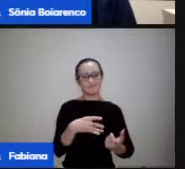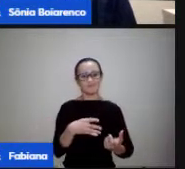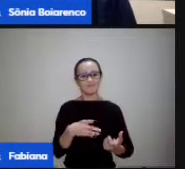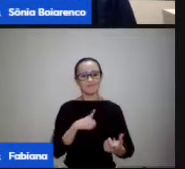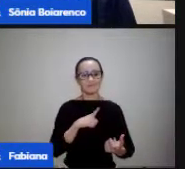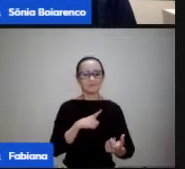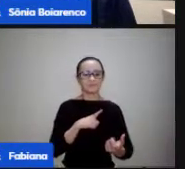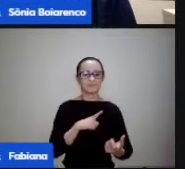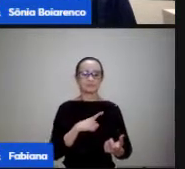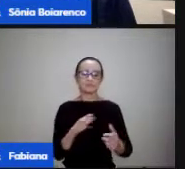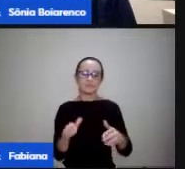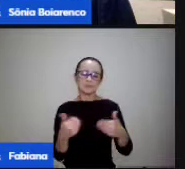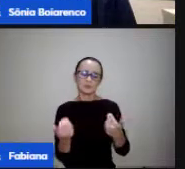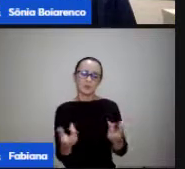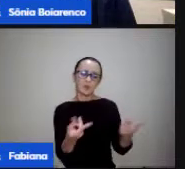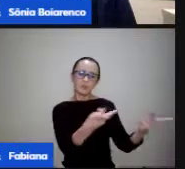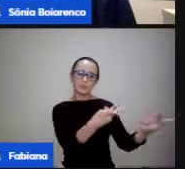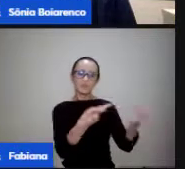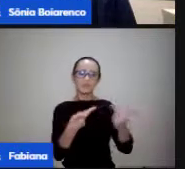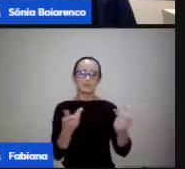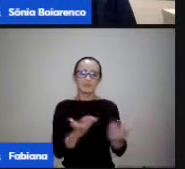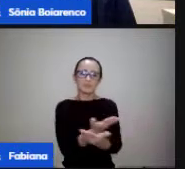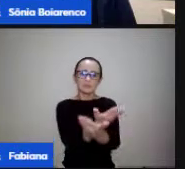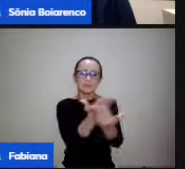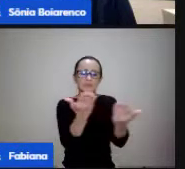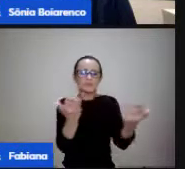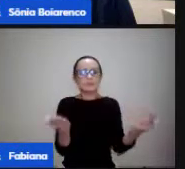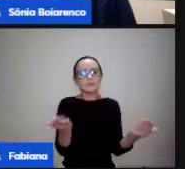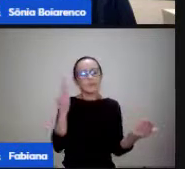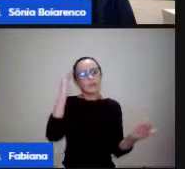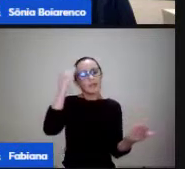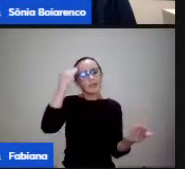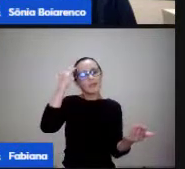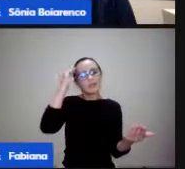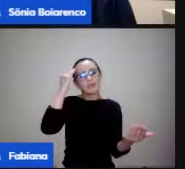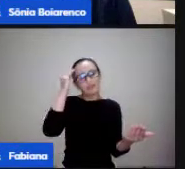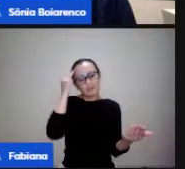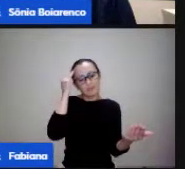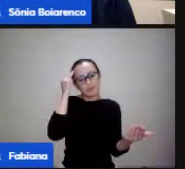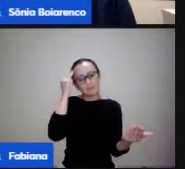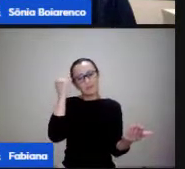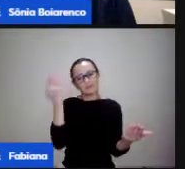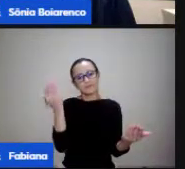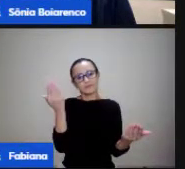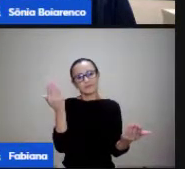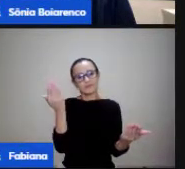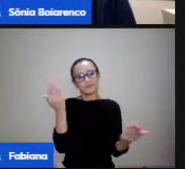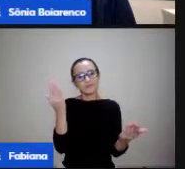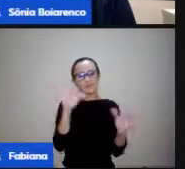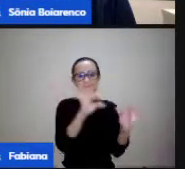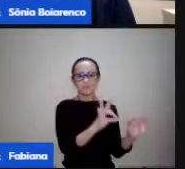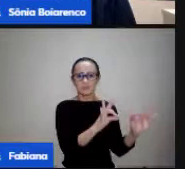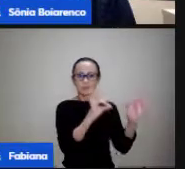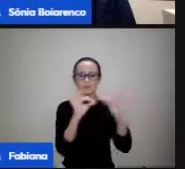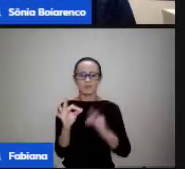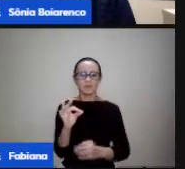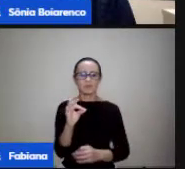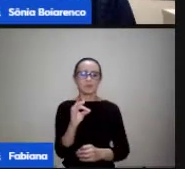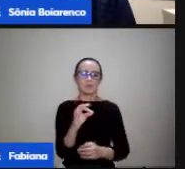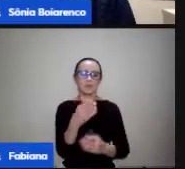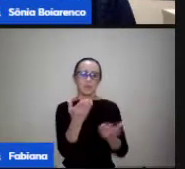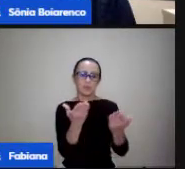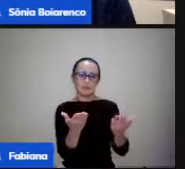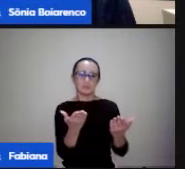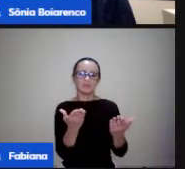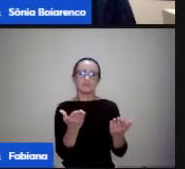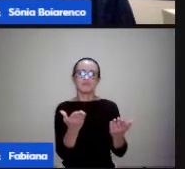Então, eu convido vocês a compreender que, ao longo da apresentação da SDI, qual